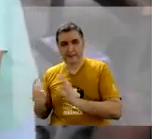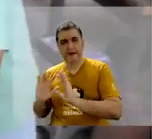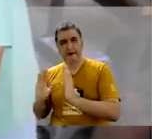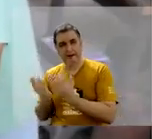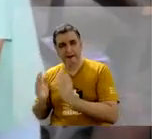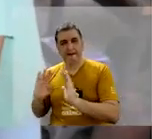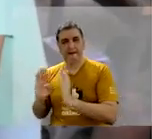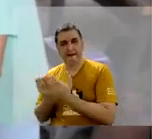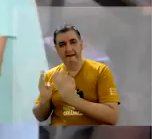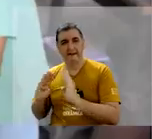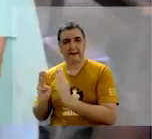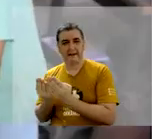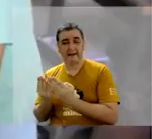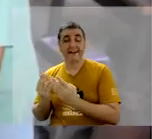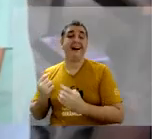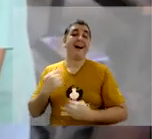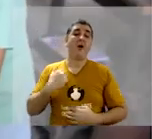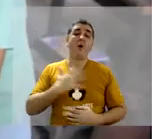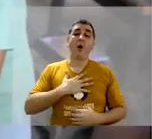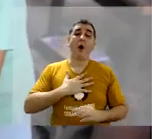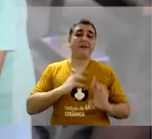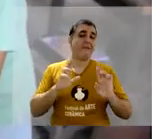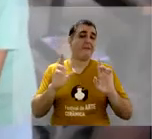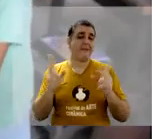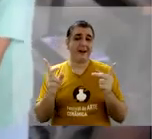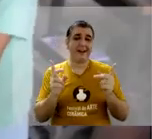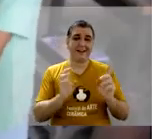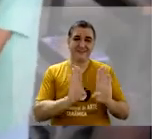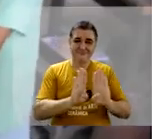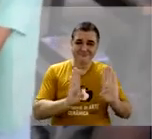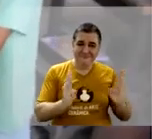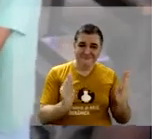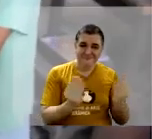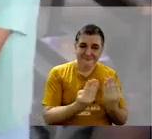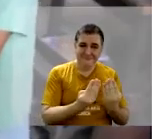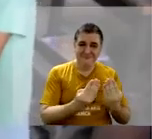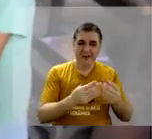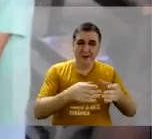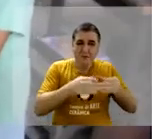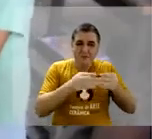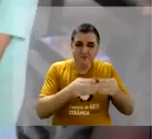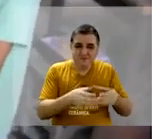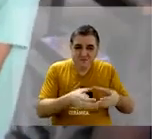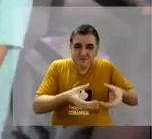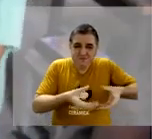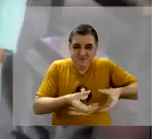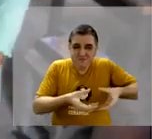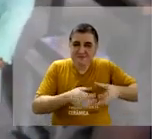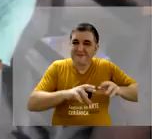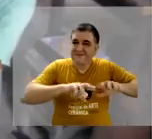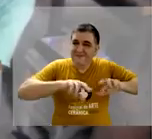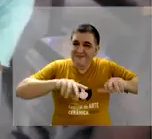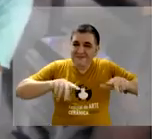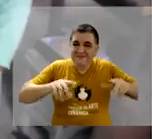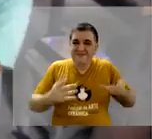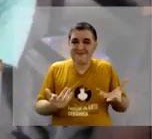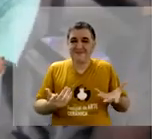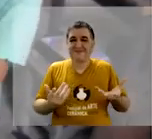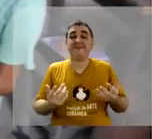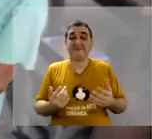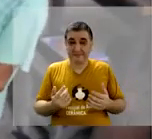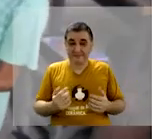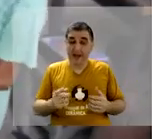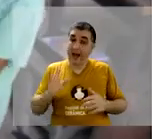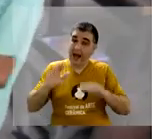faz o redondo. Então eu procuro fazer mais peça diferente, uma pessoa vem, me encomenda, eu faço, aí outro